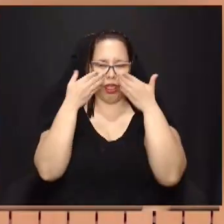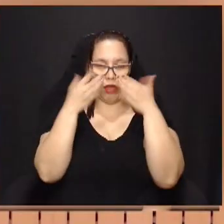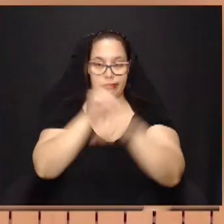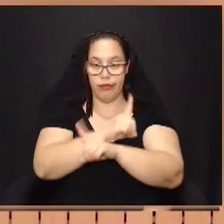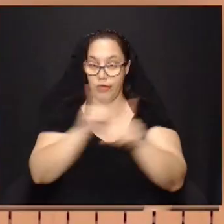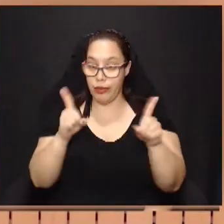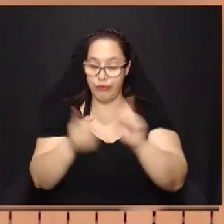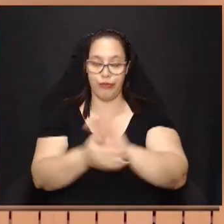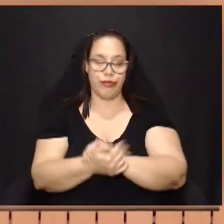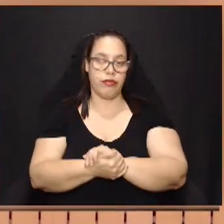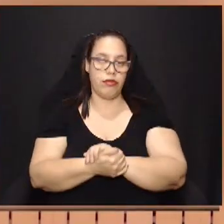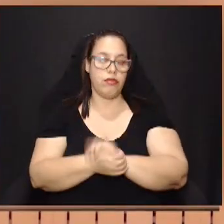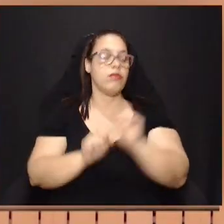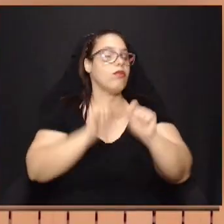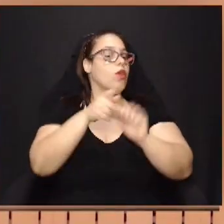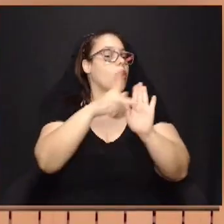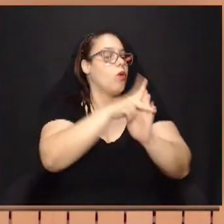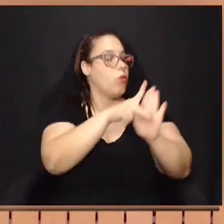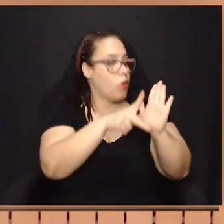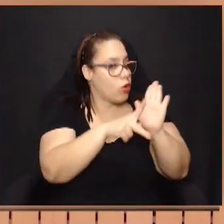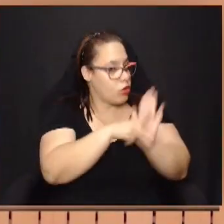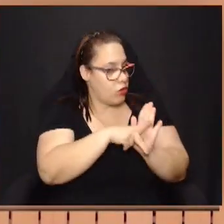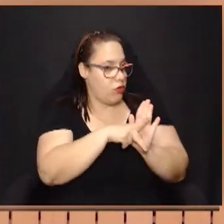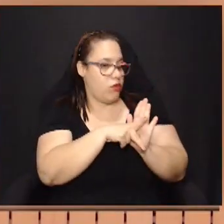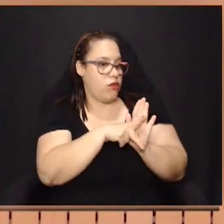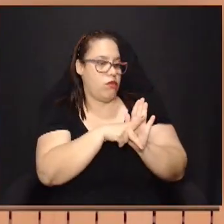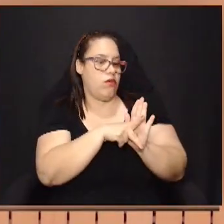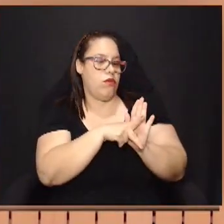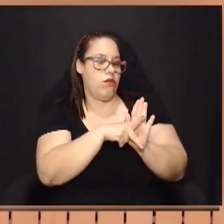tratar de um projeto de uma